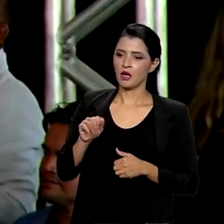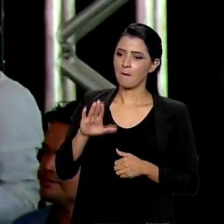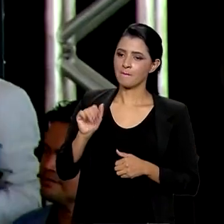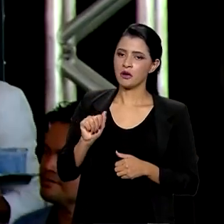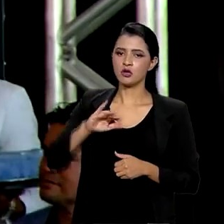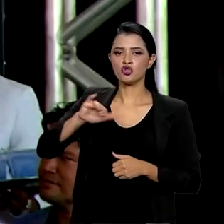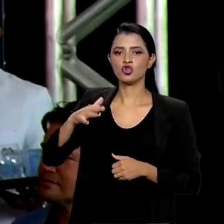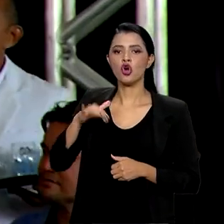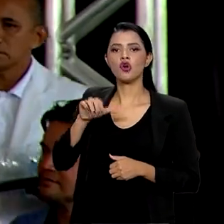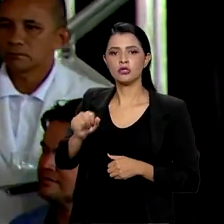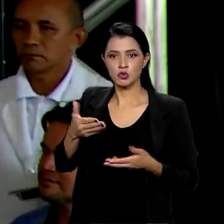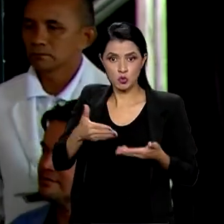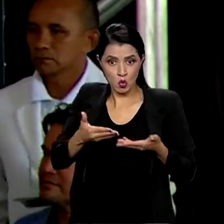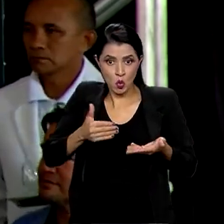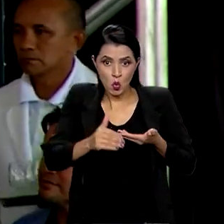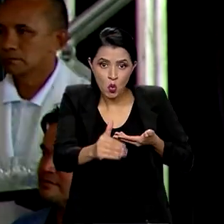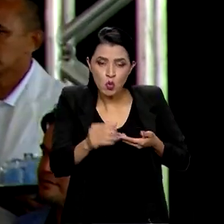hoje,